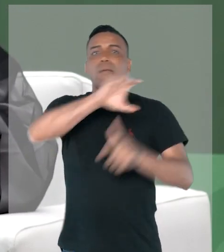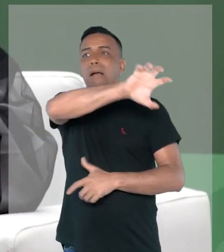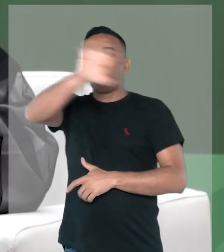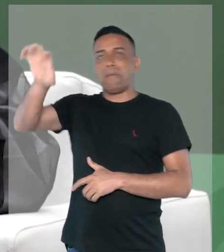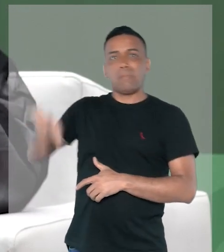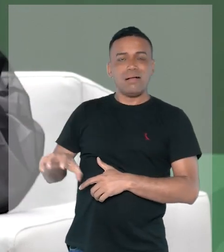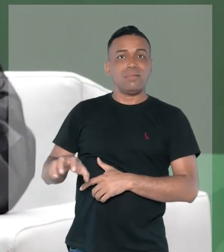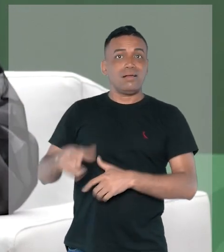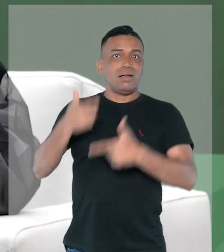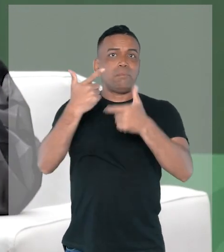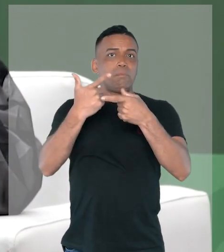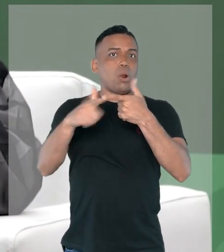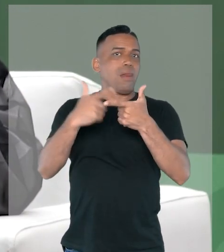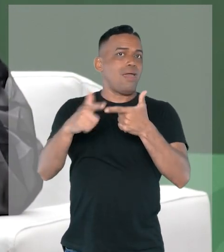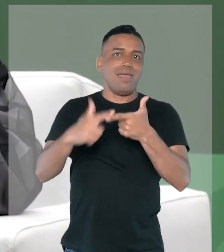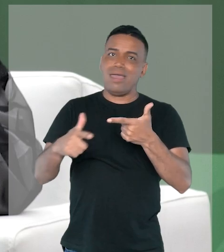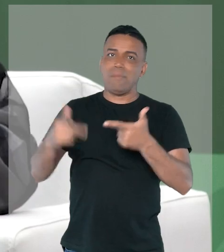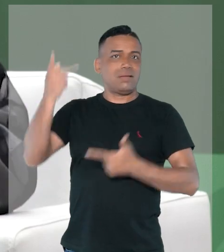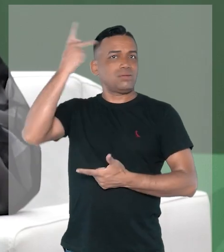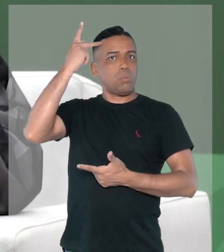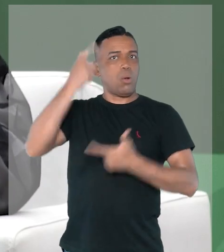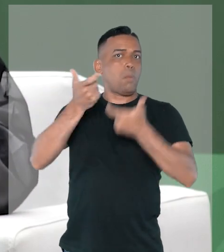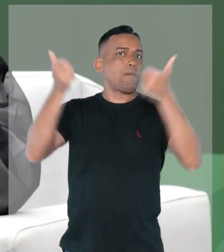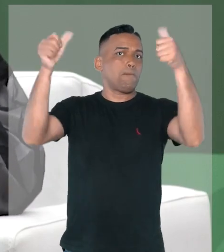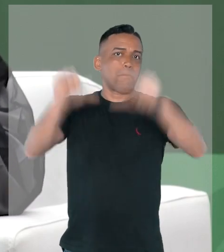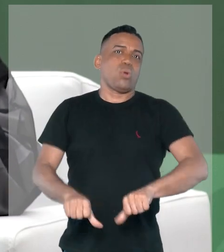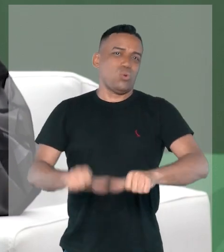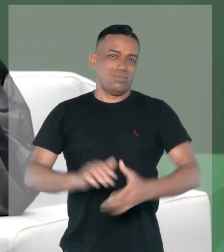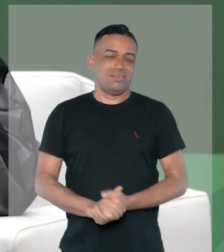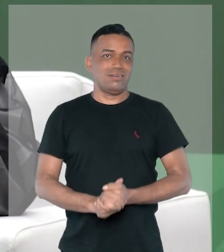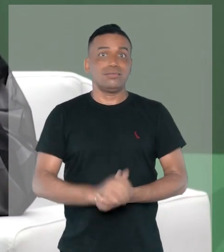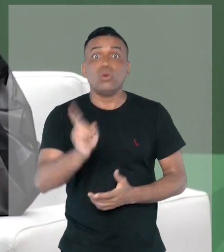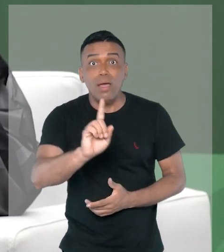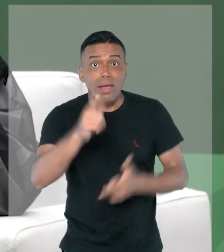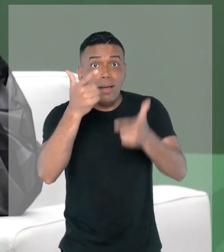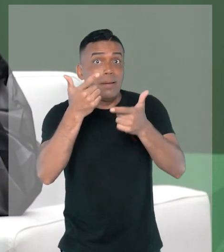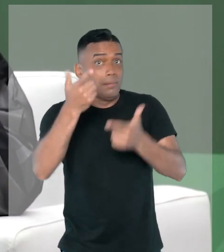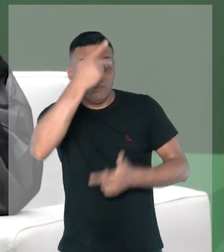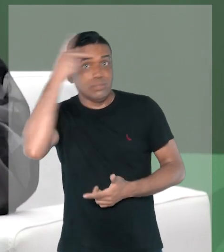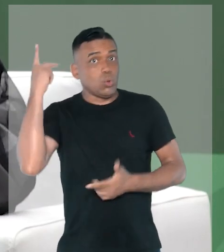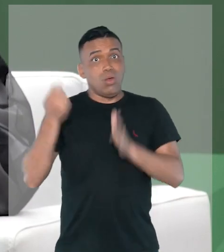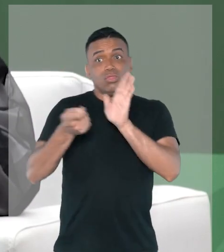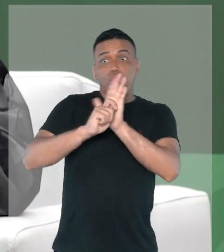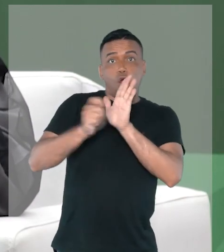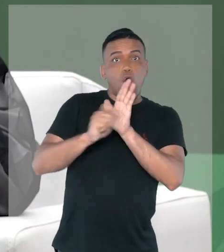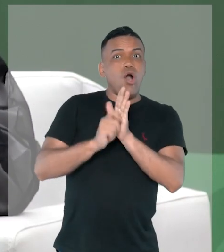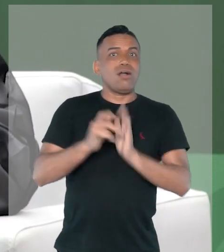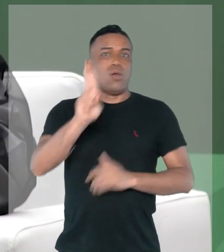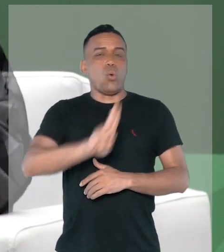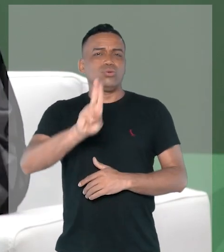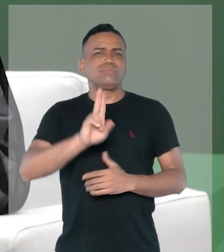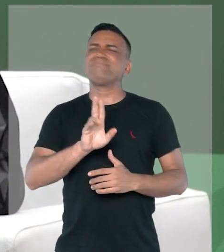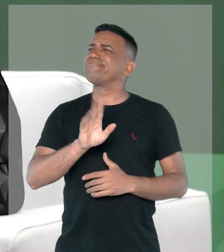o problema piorou, né? O problema piorou, porque a questão não é a pessoa que é drogada. Agora, eu sempre fico pensando, quem